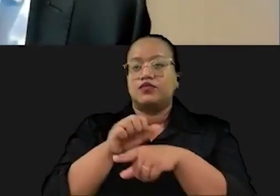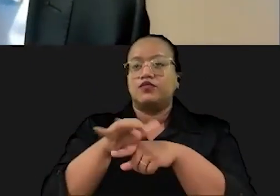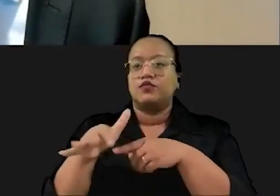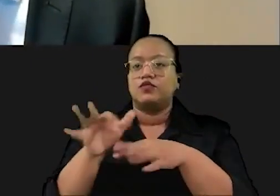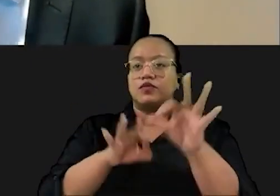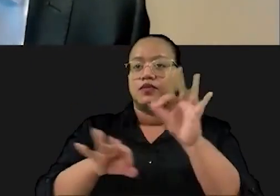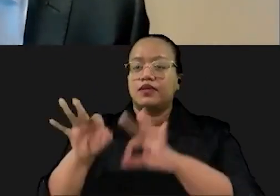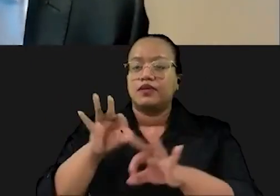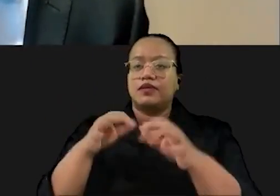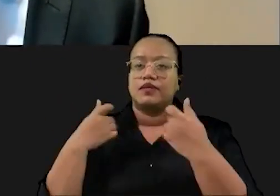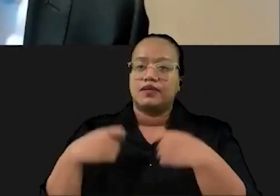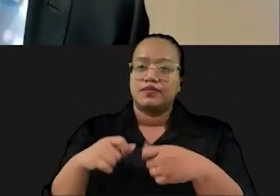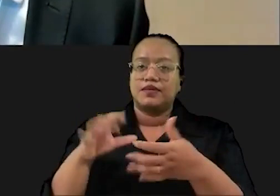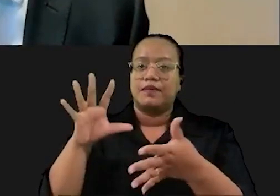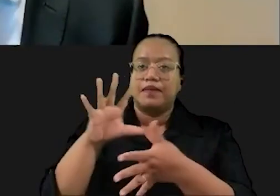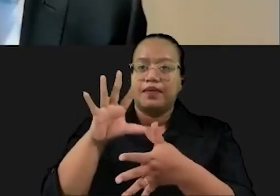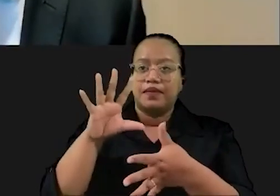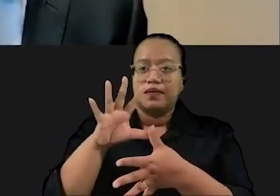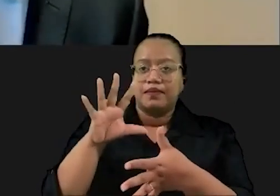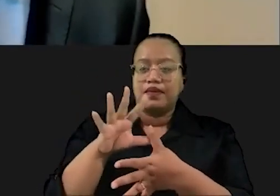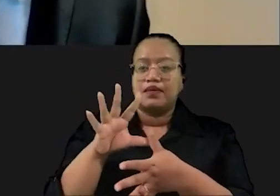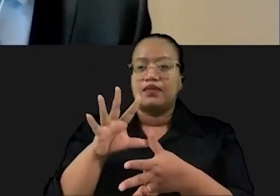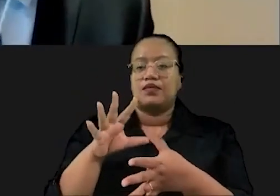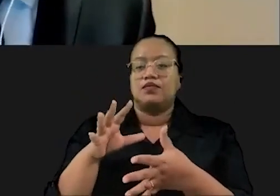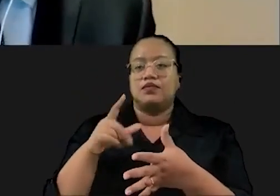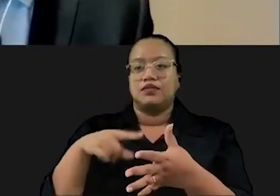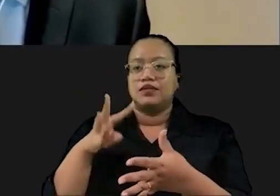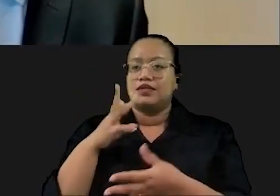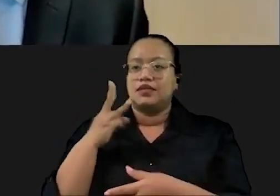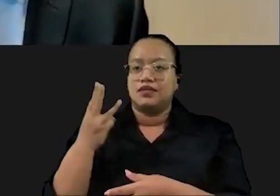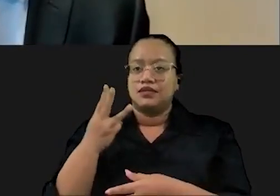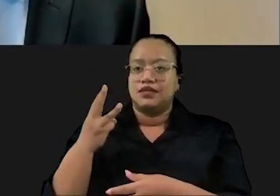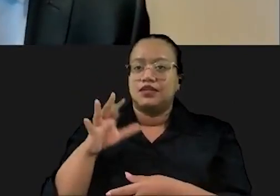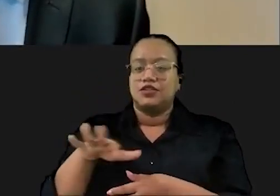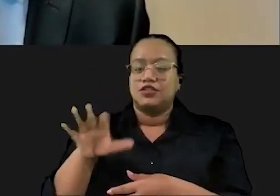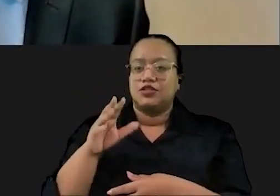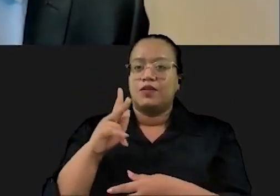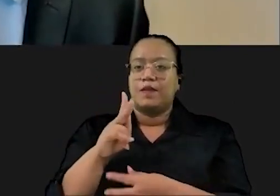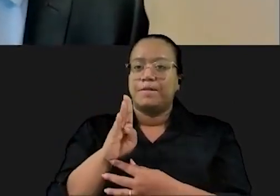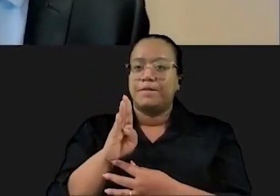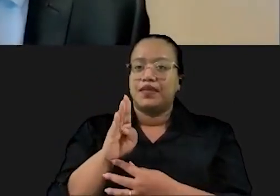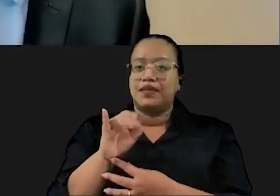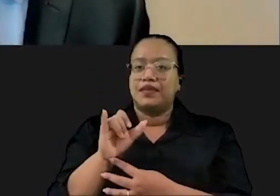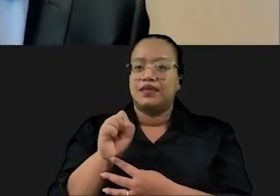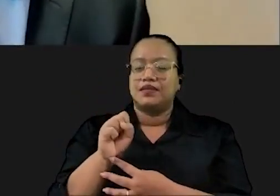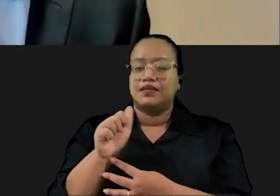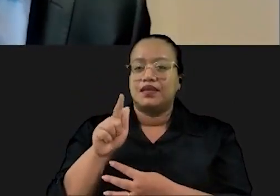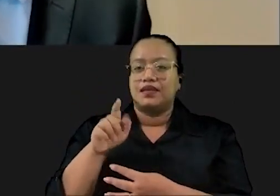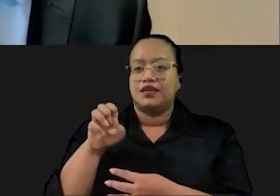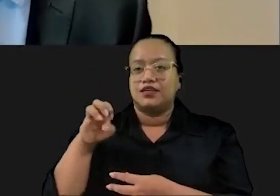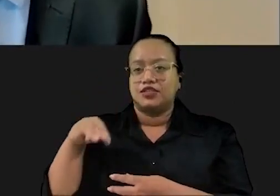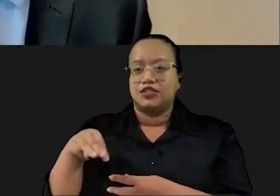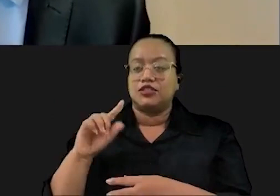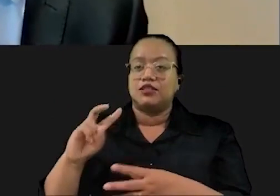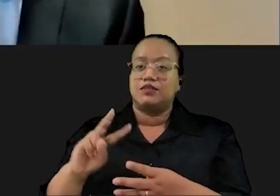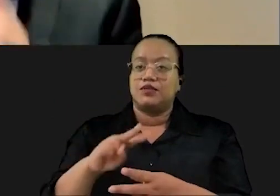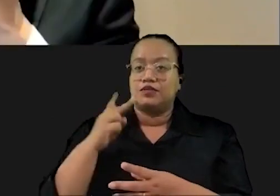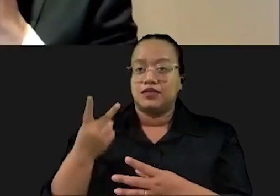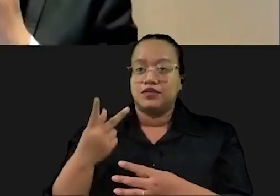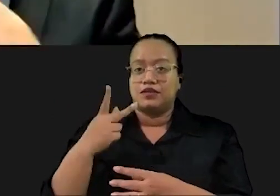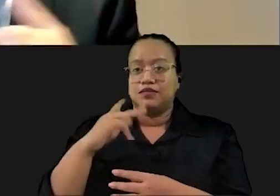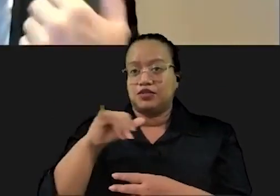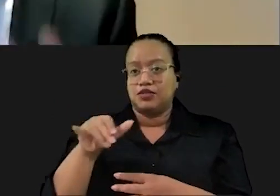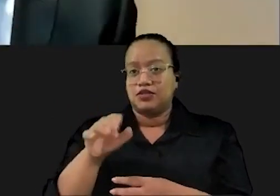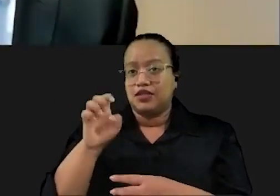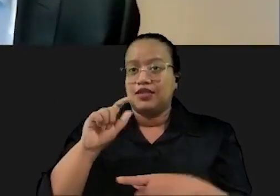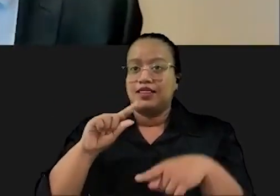na terceira região a gente conhece bem, que é desenhar lá no Visage, depois passar para o PJE, depois precisa fazer testes, depois vem a fase de